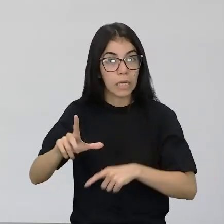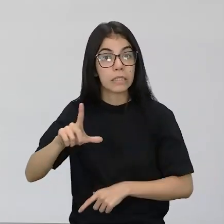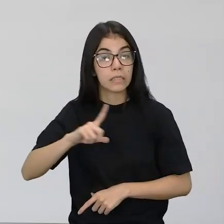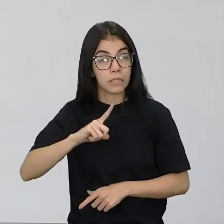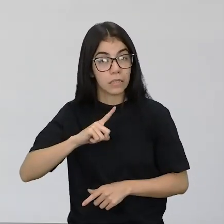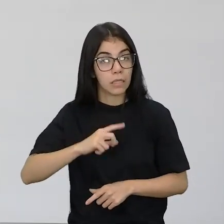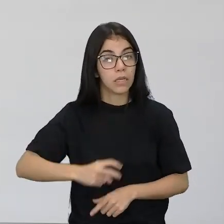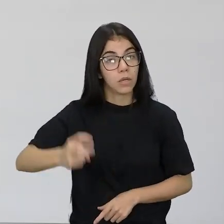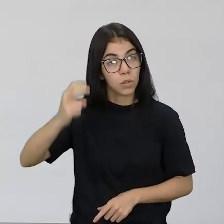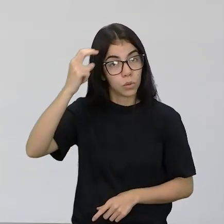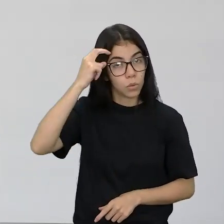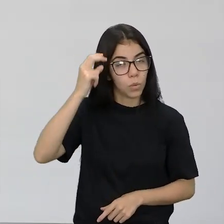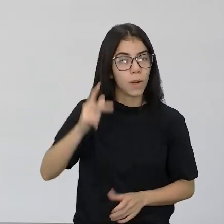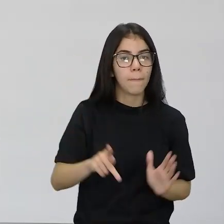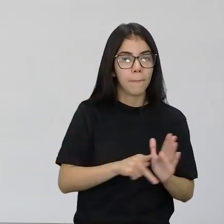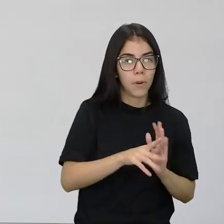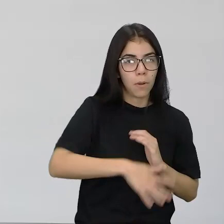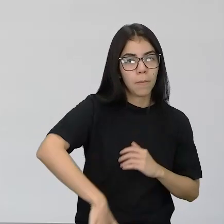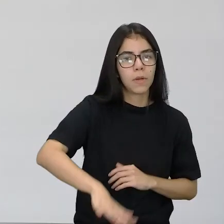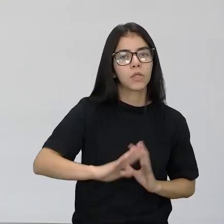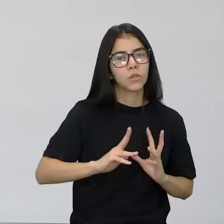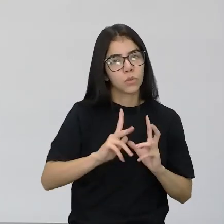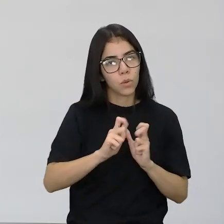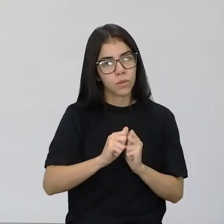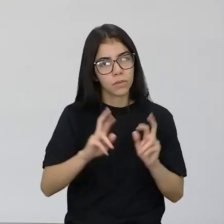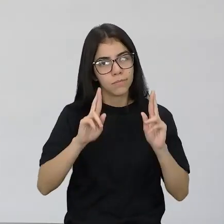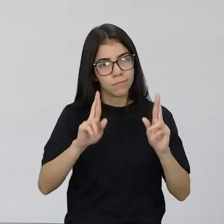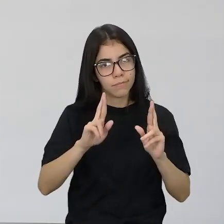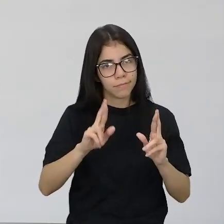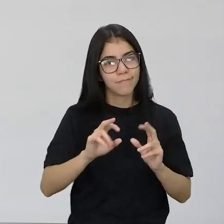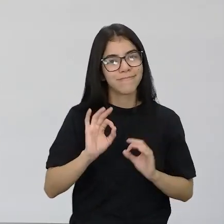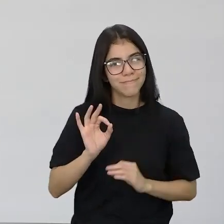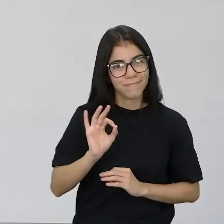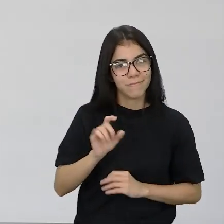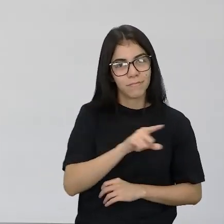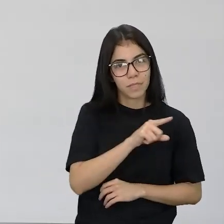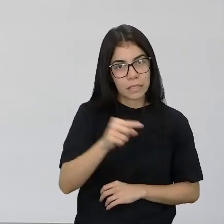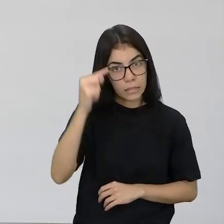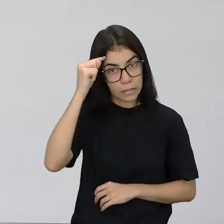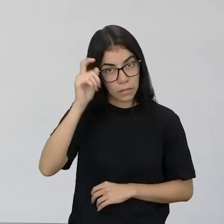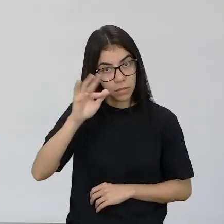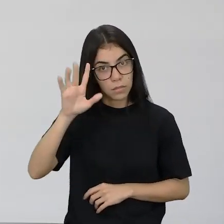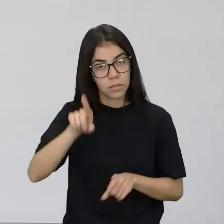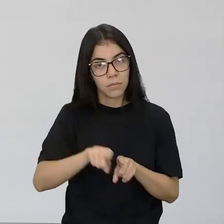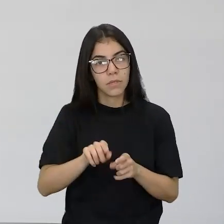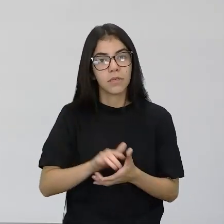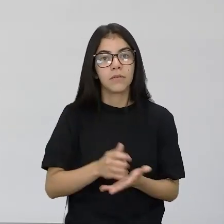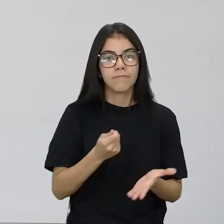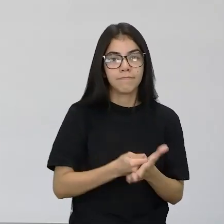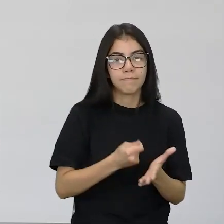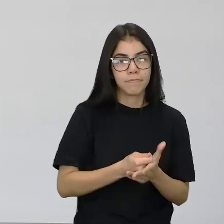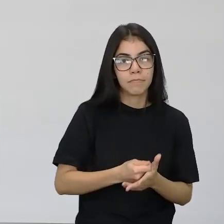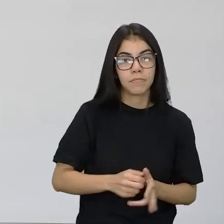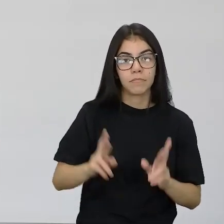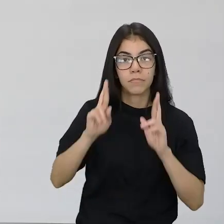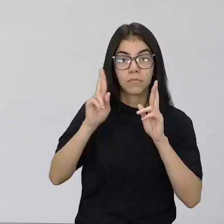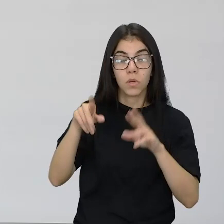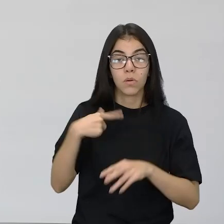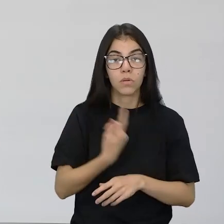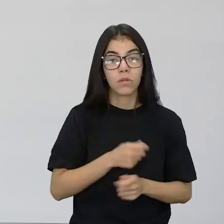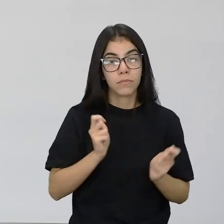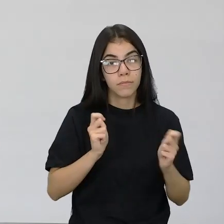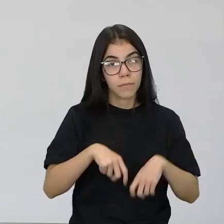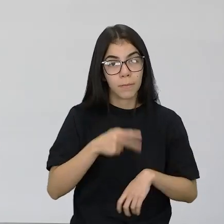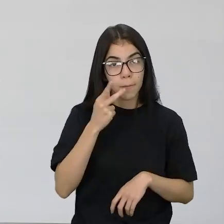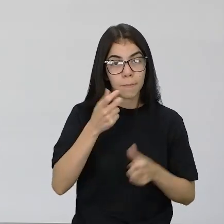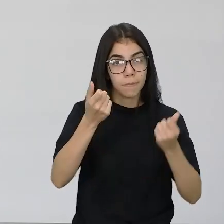todas merecem respeito. Então pense sobre isso, tá bom, pessoal? Resistência, respeito é o que a gente pode dizer a respeito